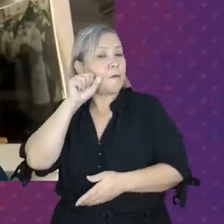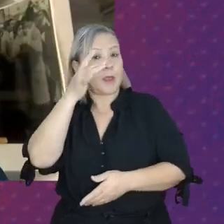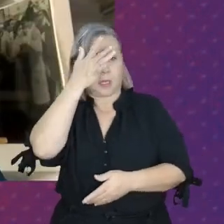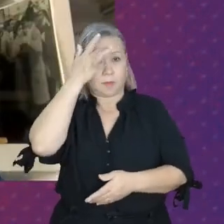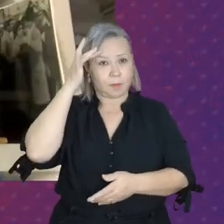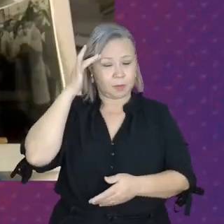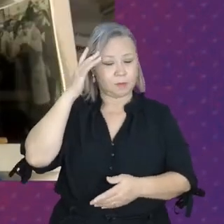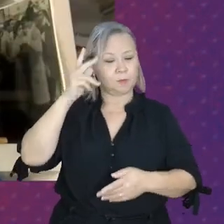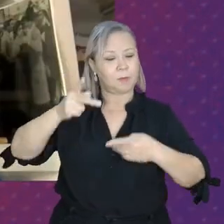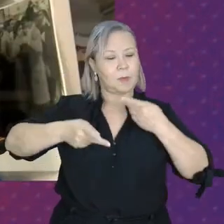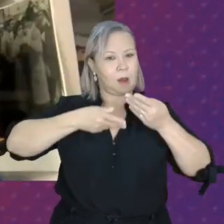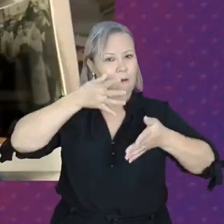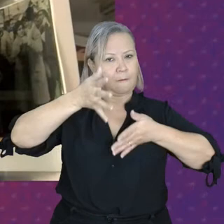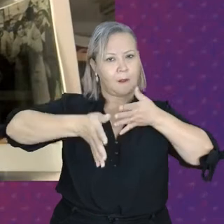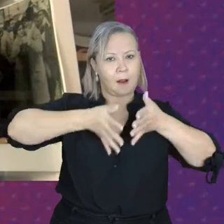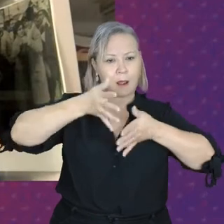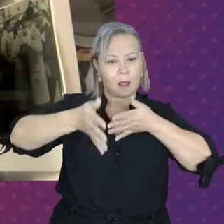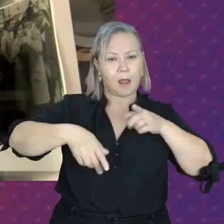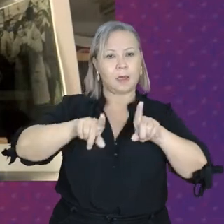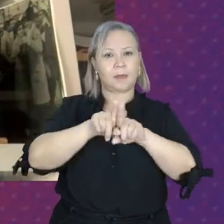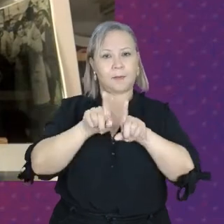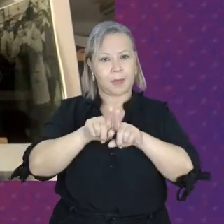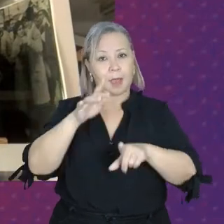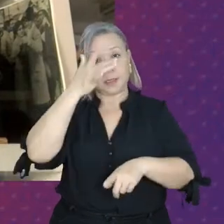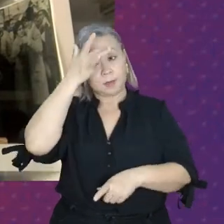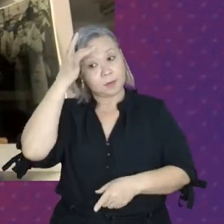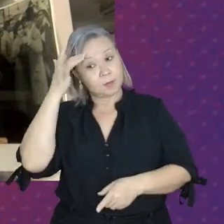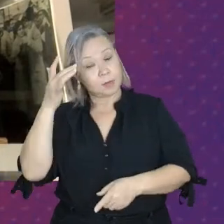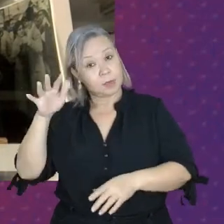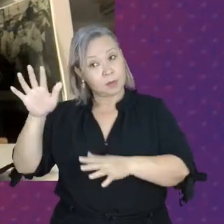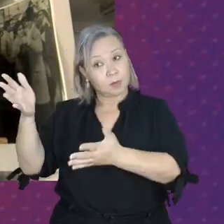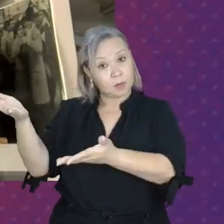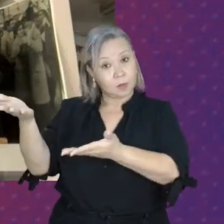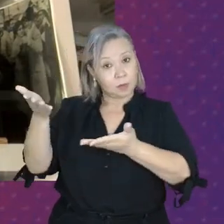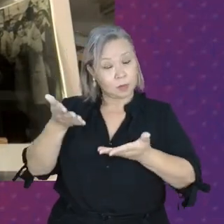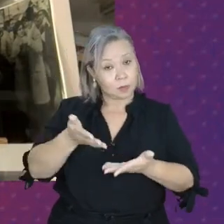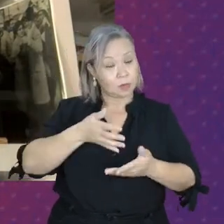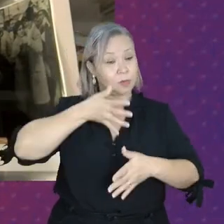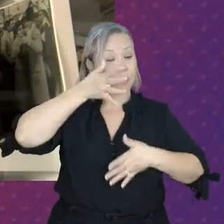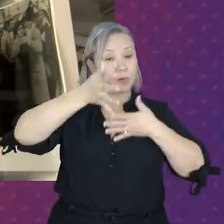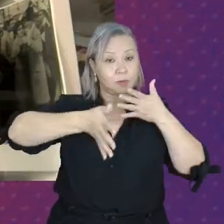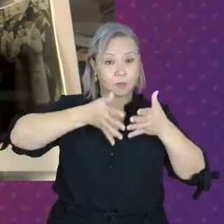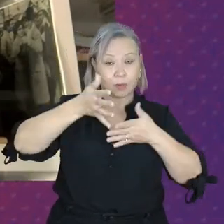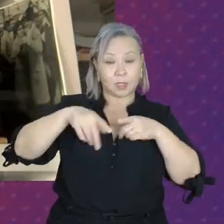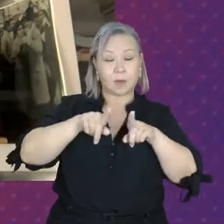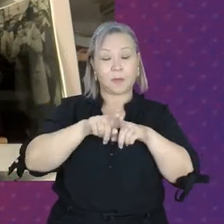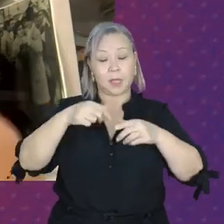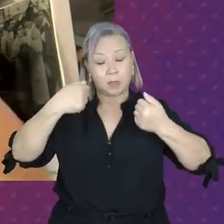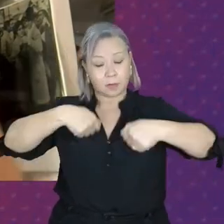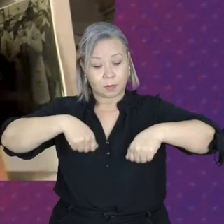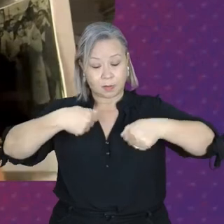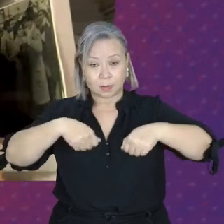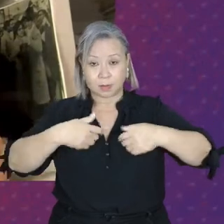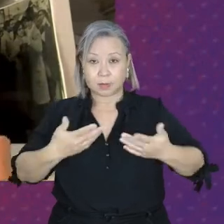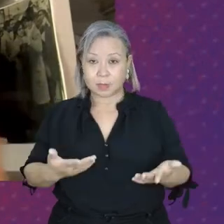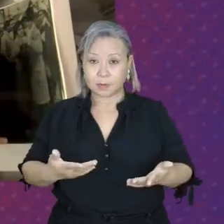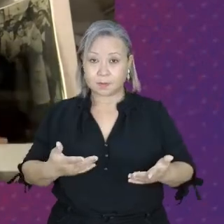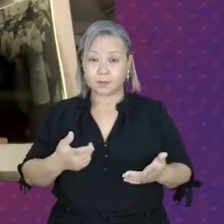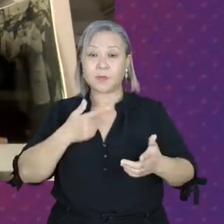sobre todas essas questões, para falar sobre as suas necessidades, as suas